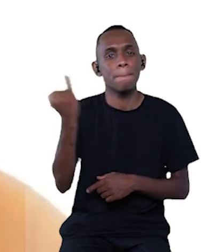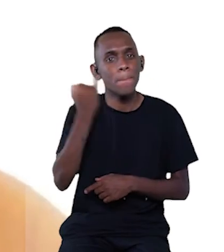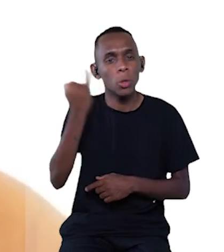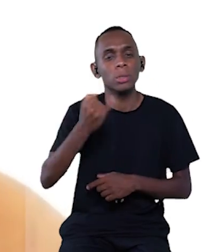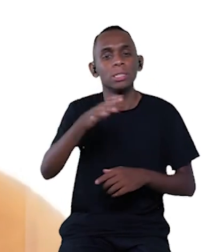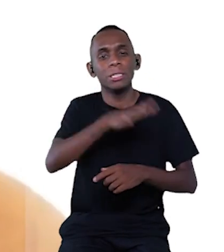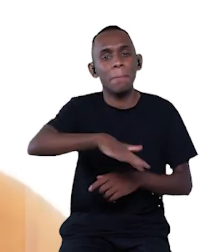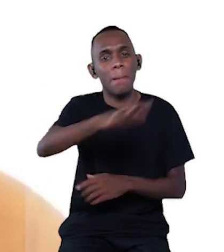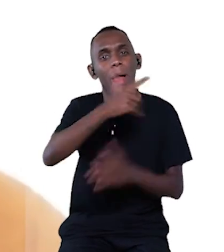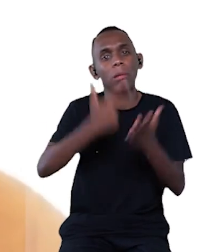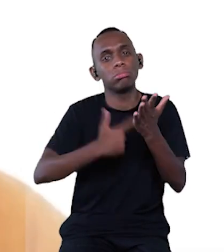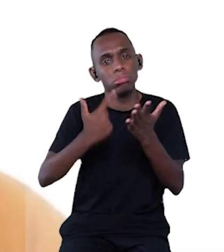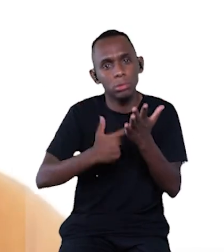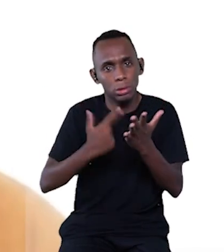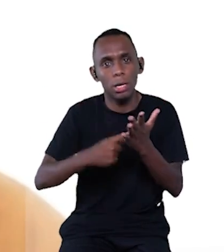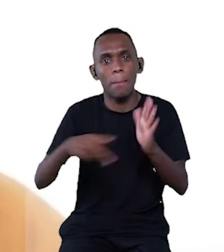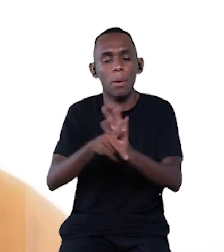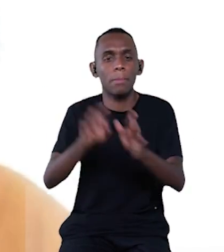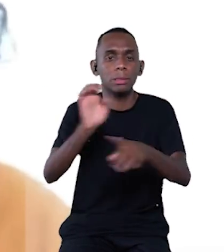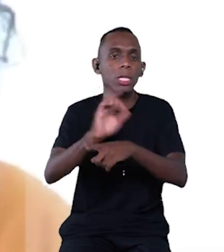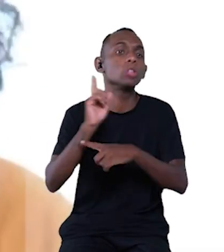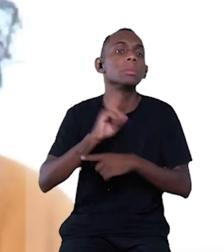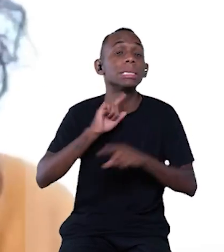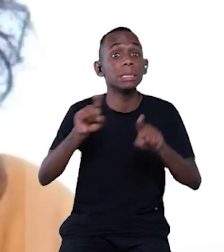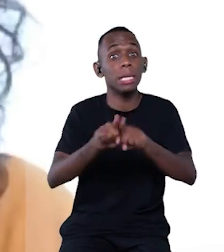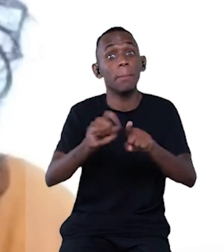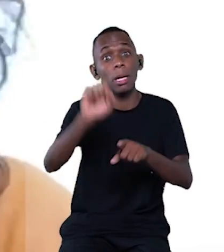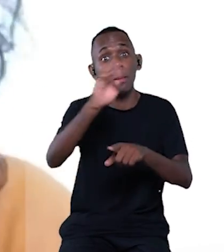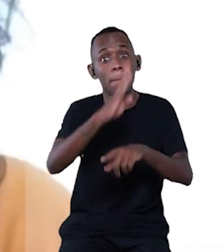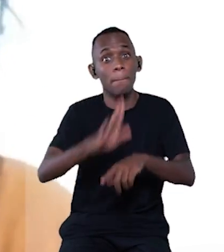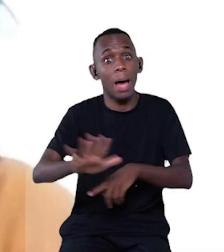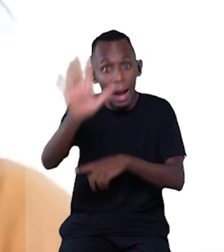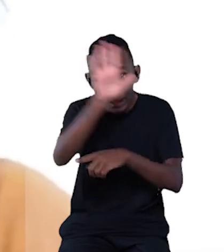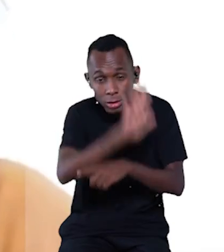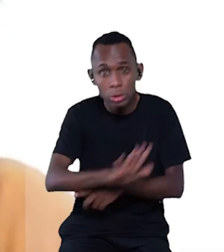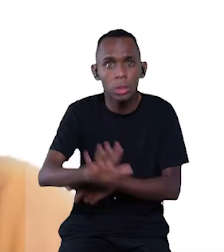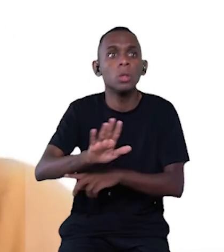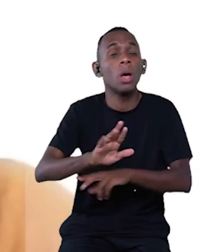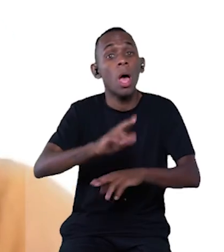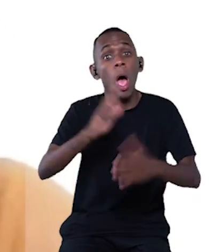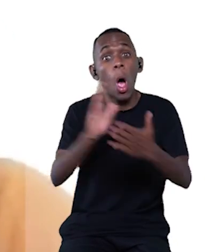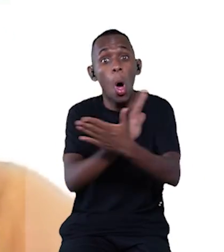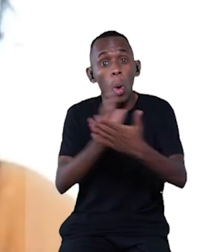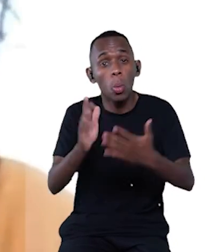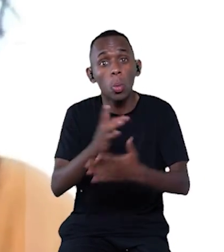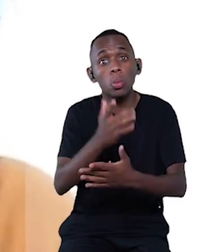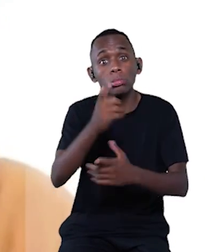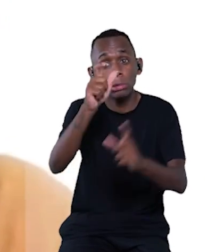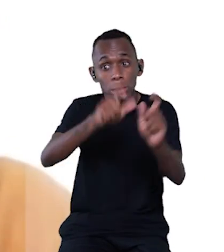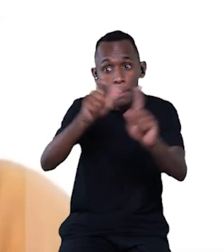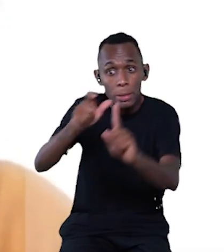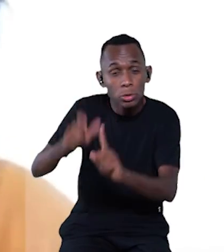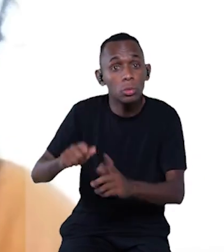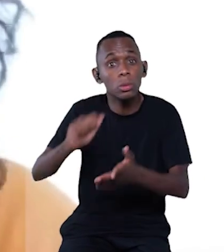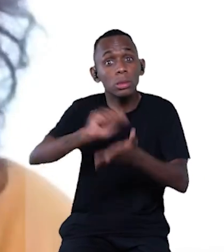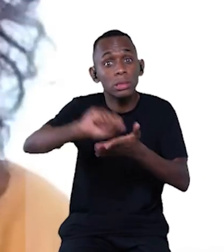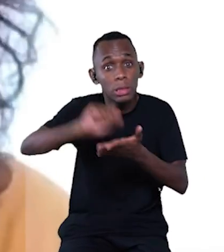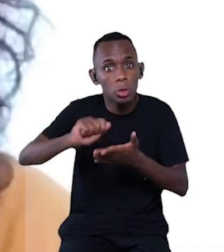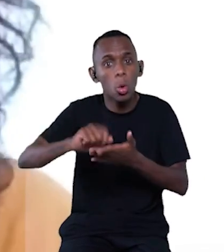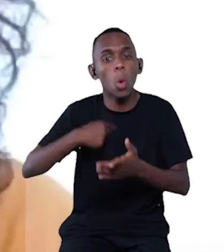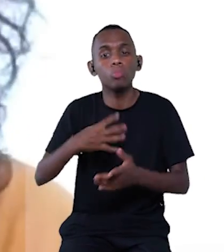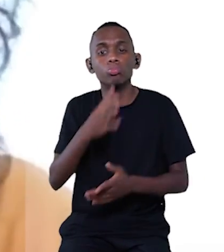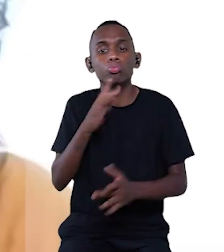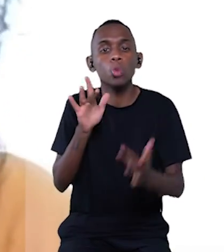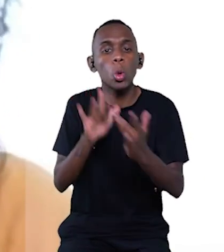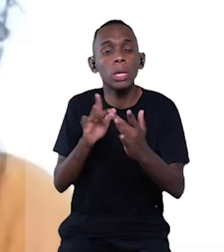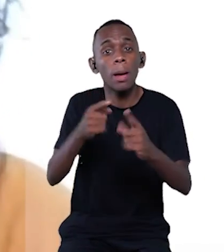muito importantes assim para a literatura mineira, literatura nacional. Alguns escritores eu cheguei a conhecer